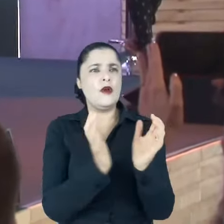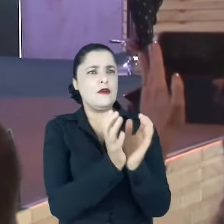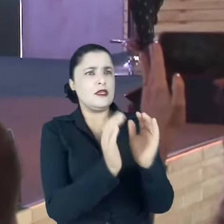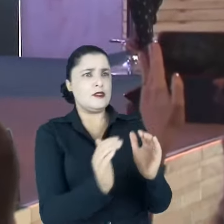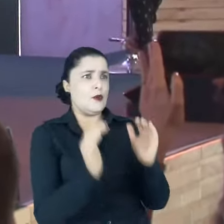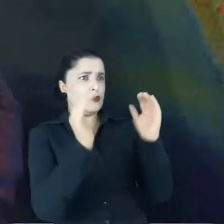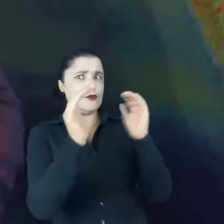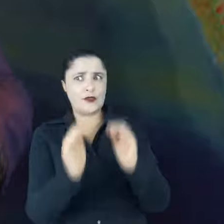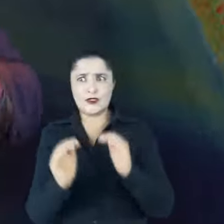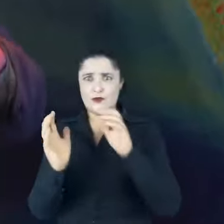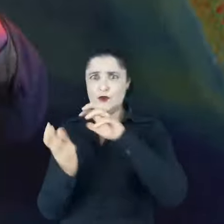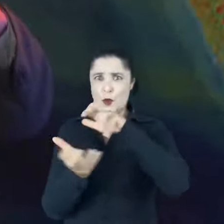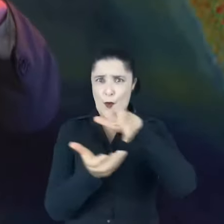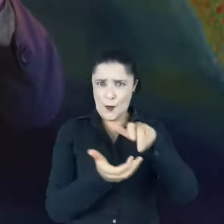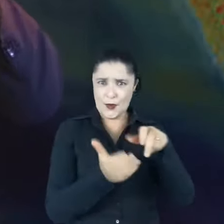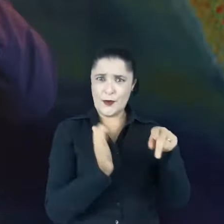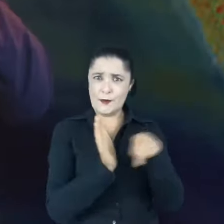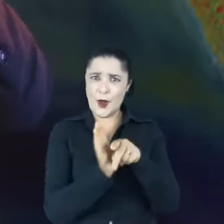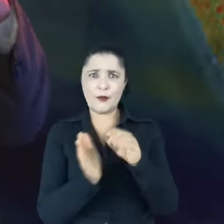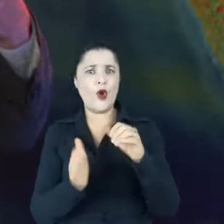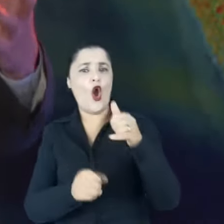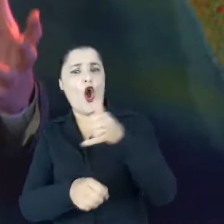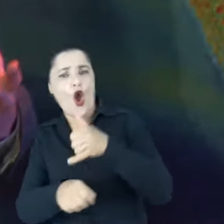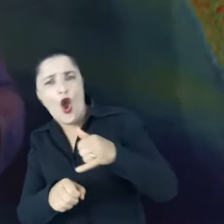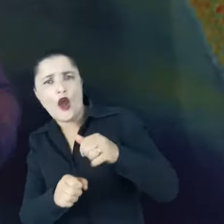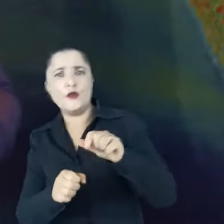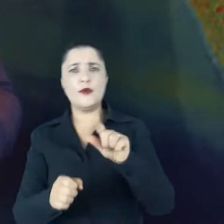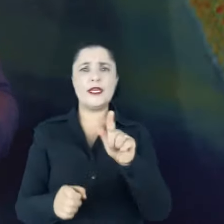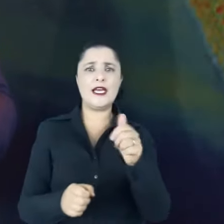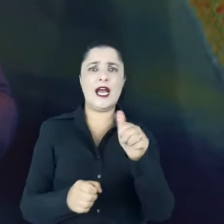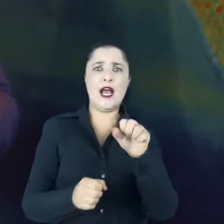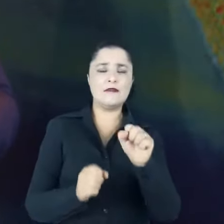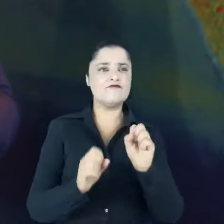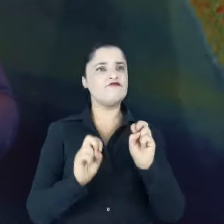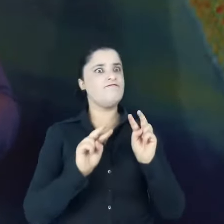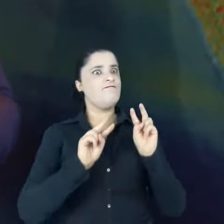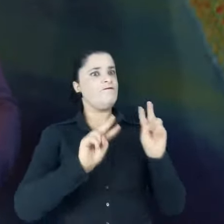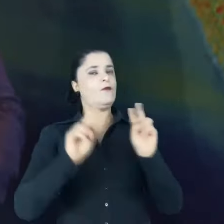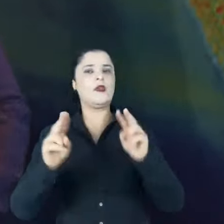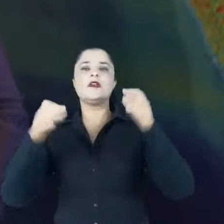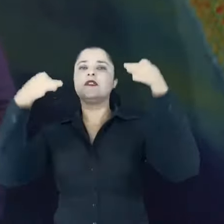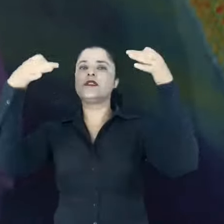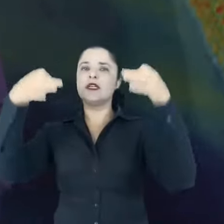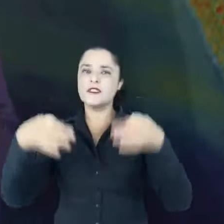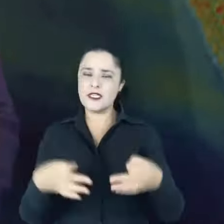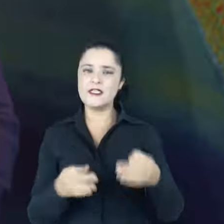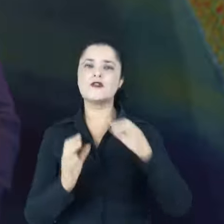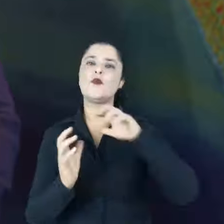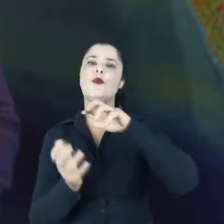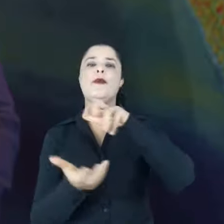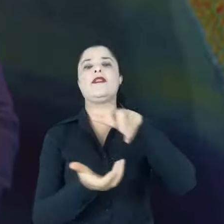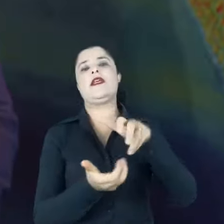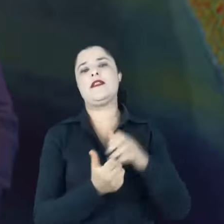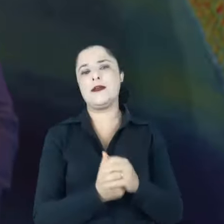mundo de óleo e gás, era a imagem da certeza sobre o planeta. No more.